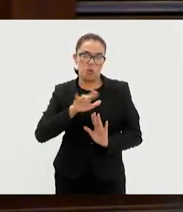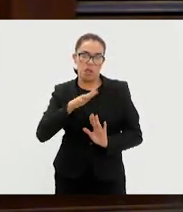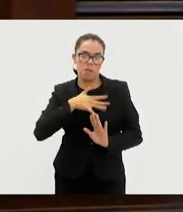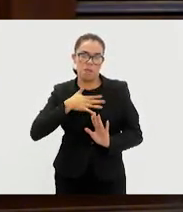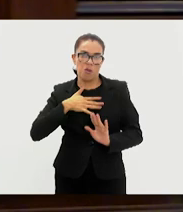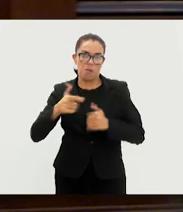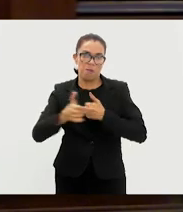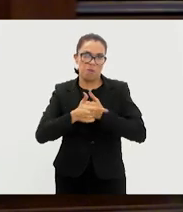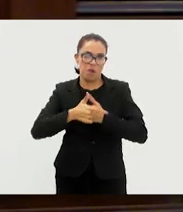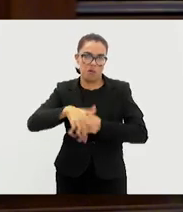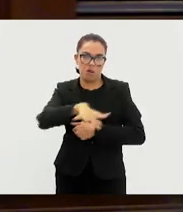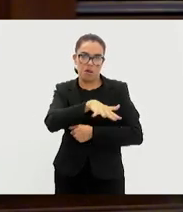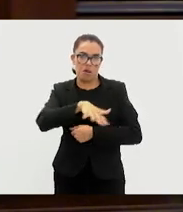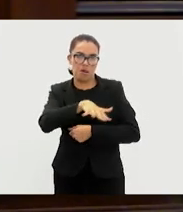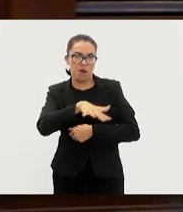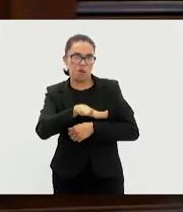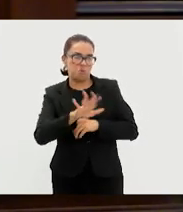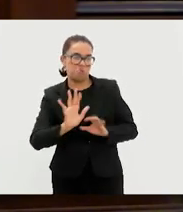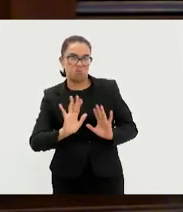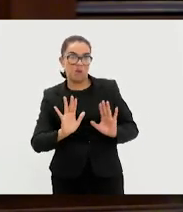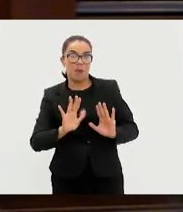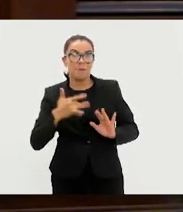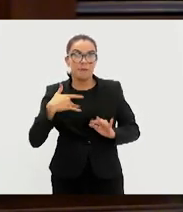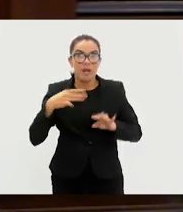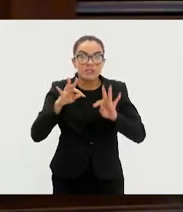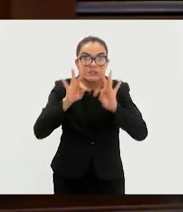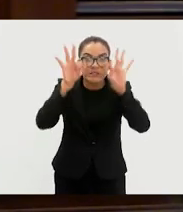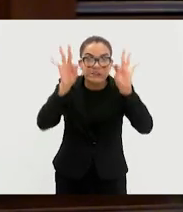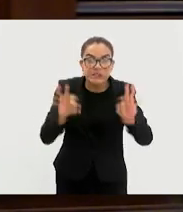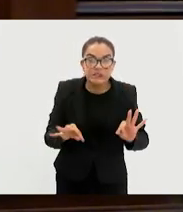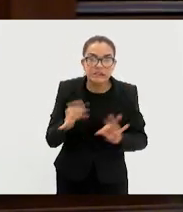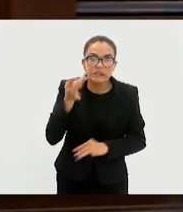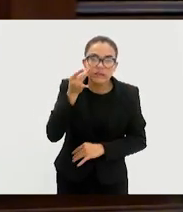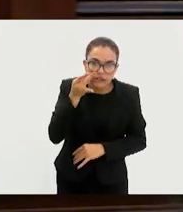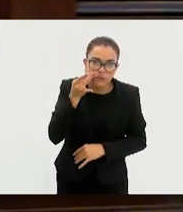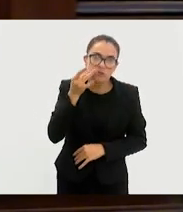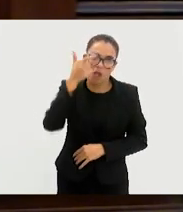Mas uma coisa, eu sou testemunha como cidadão.